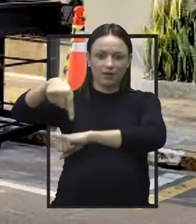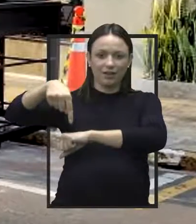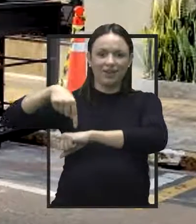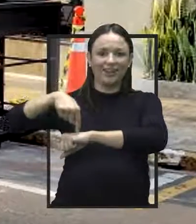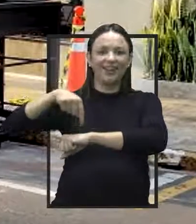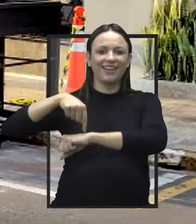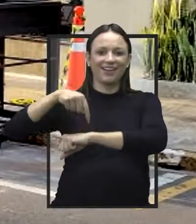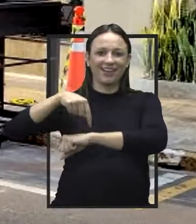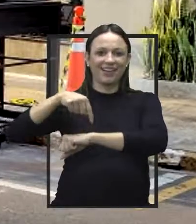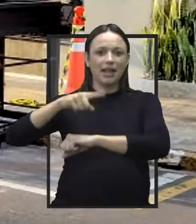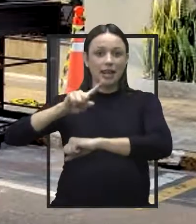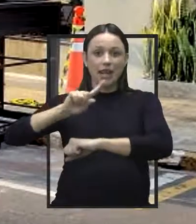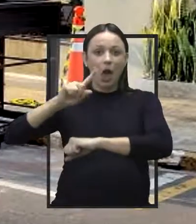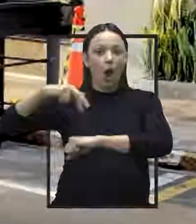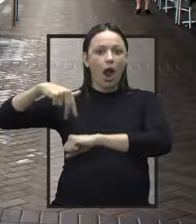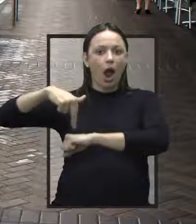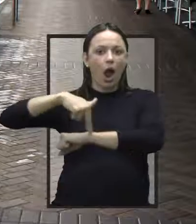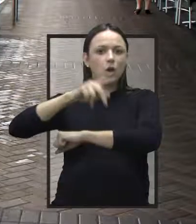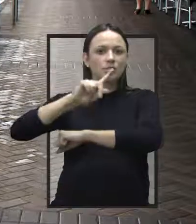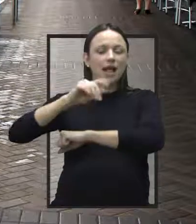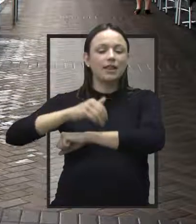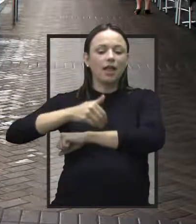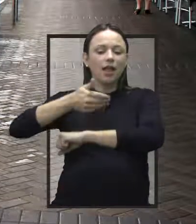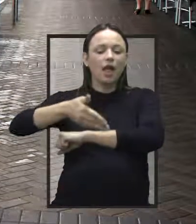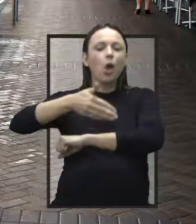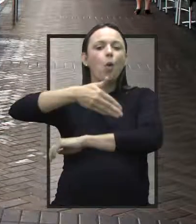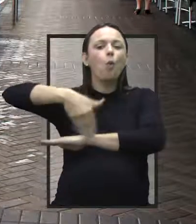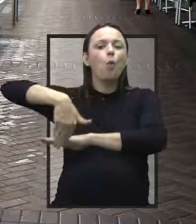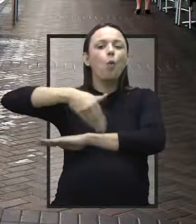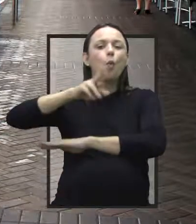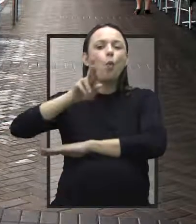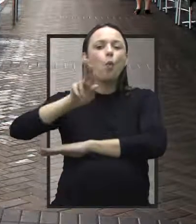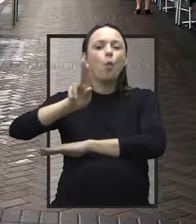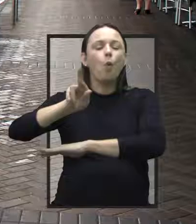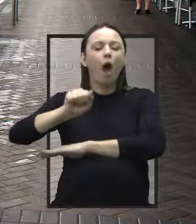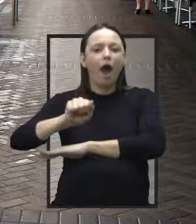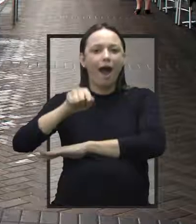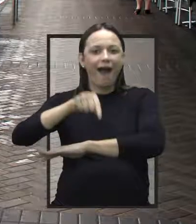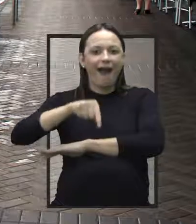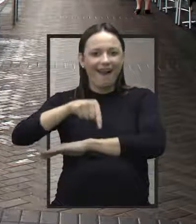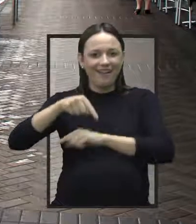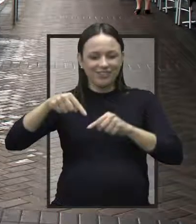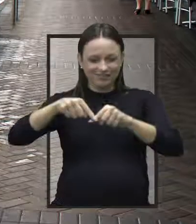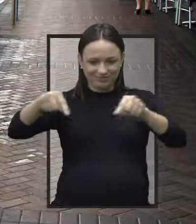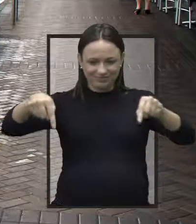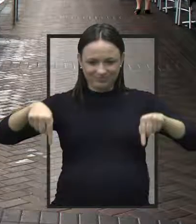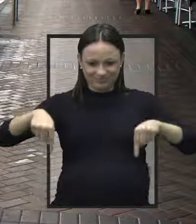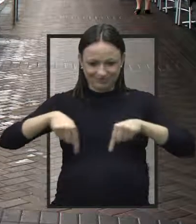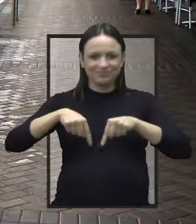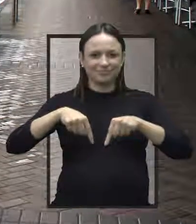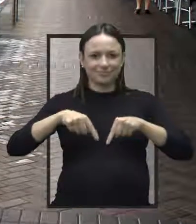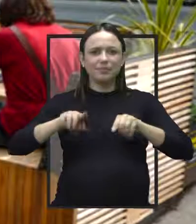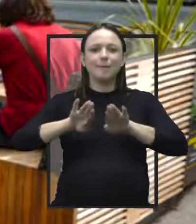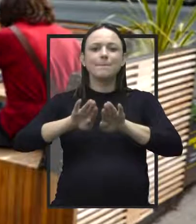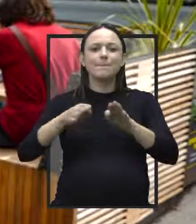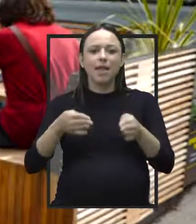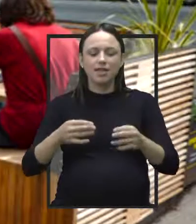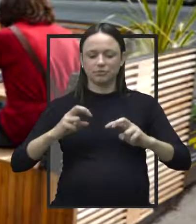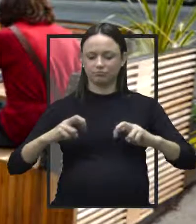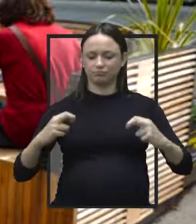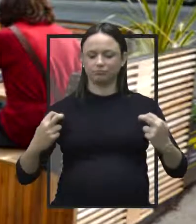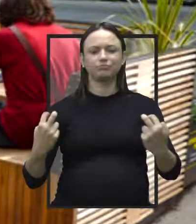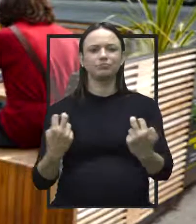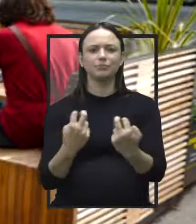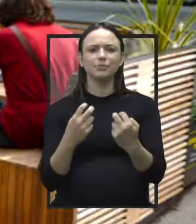não na calçada, mas na rua. Então, num espaço na frente do estabelecimento, eles fazem ali uma espécie de